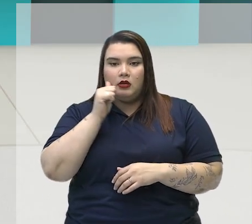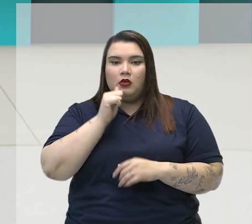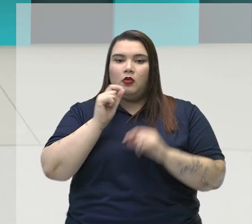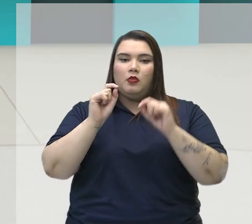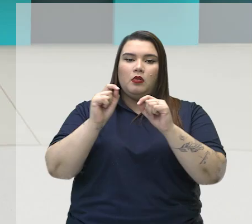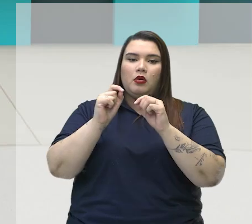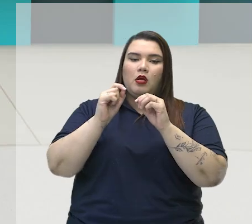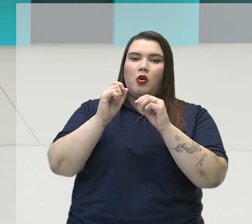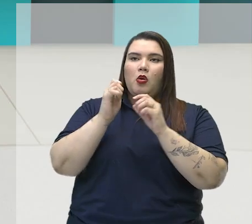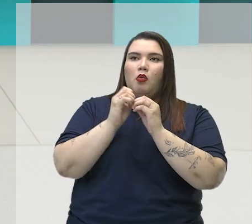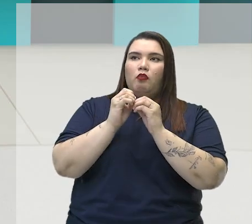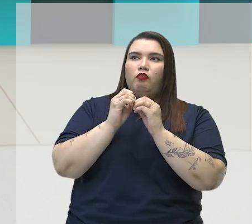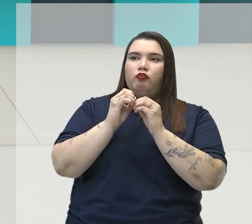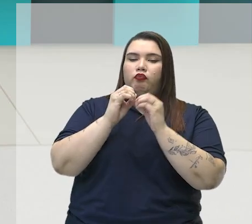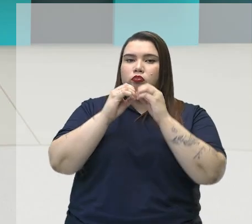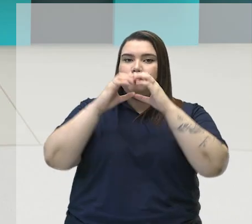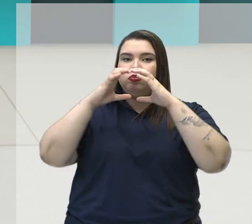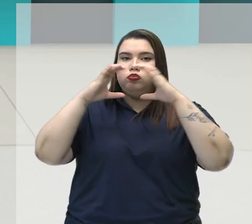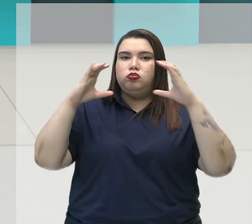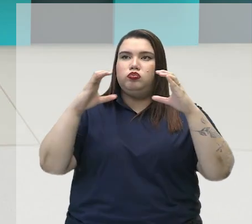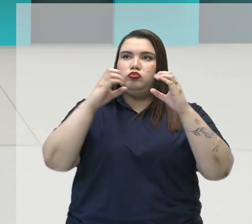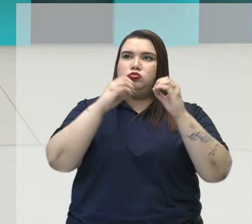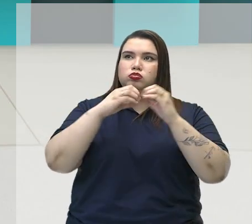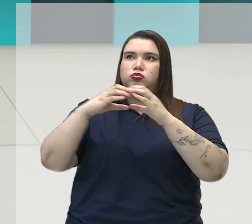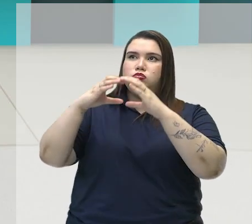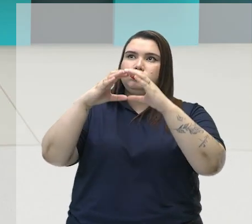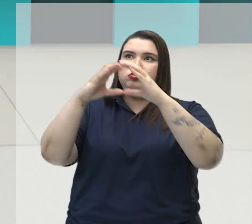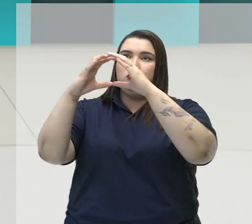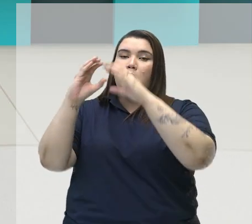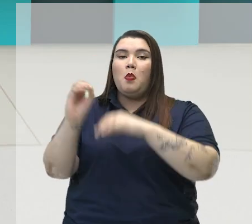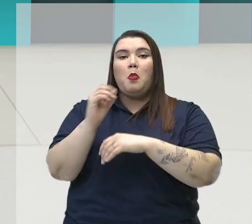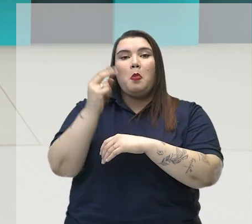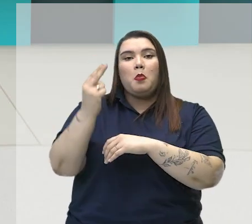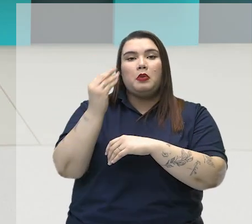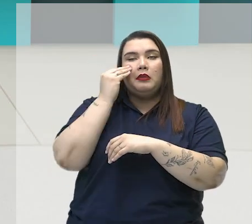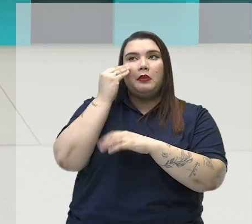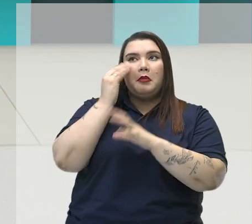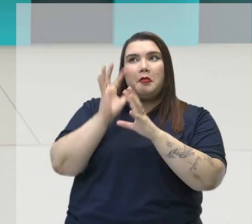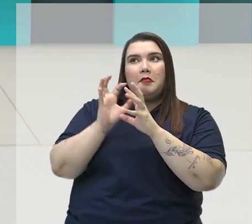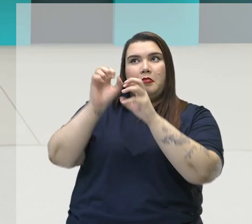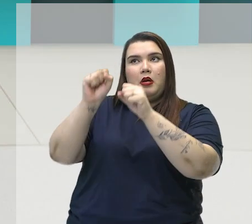uma menina deixando escapar